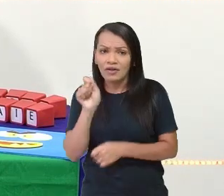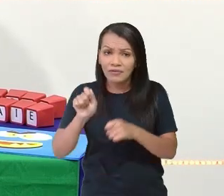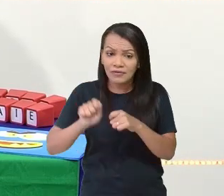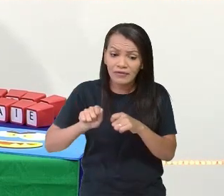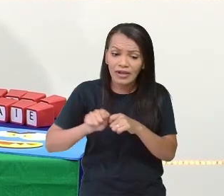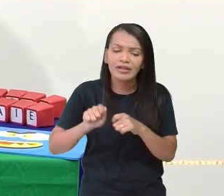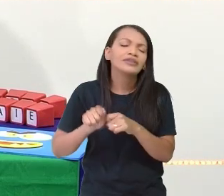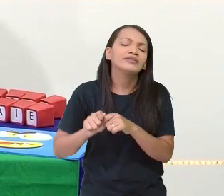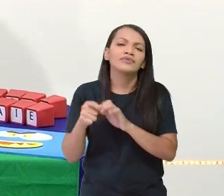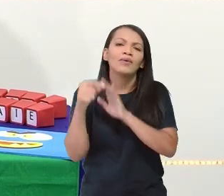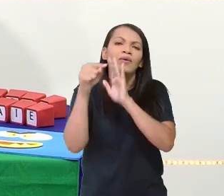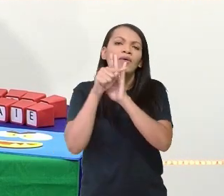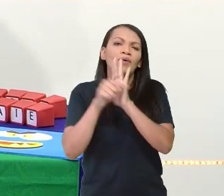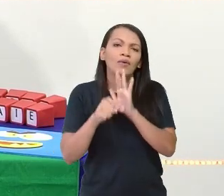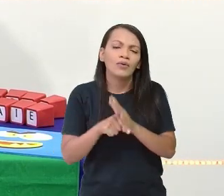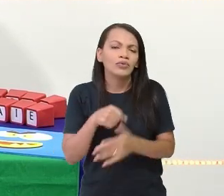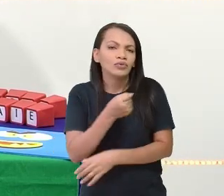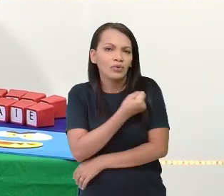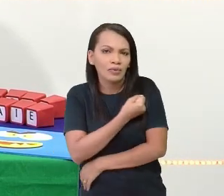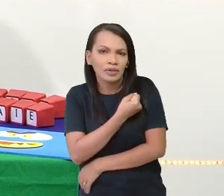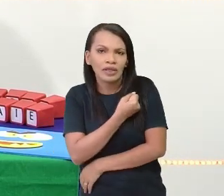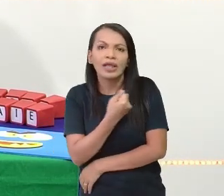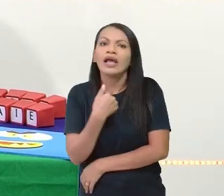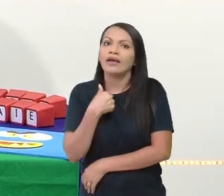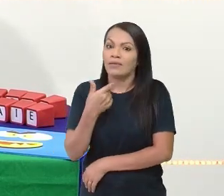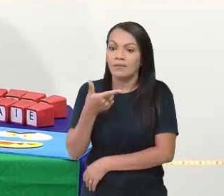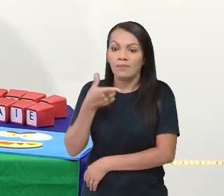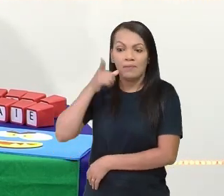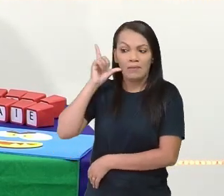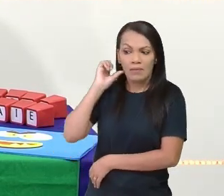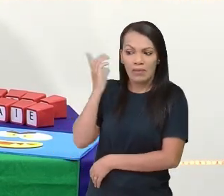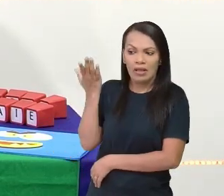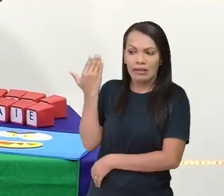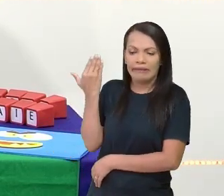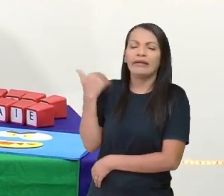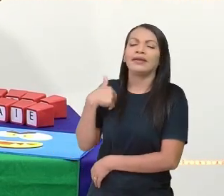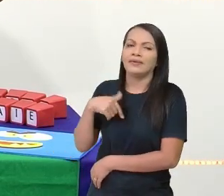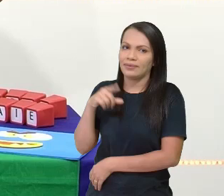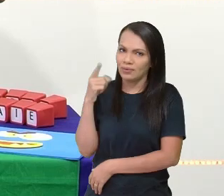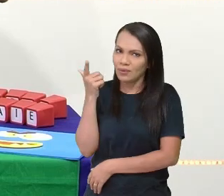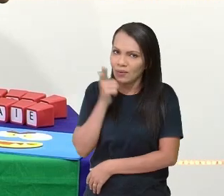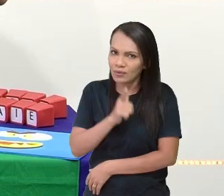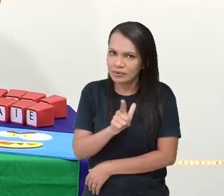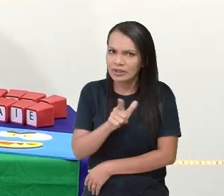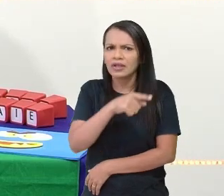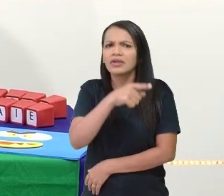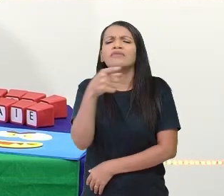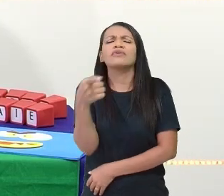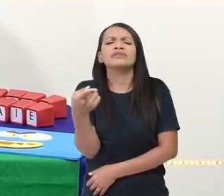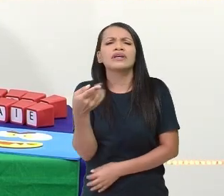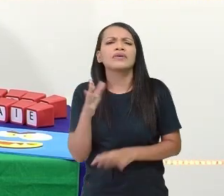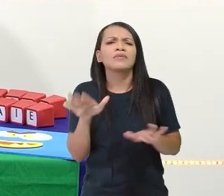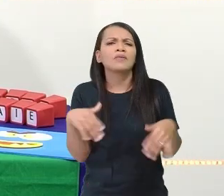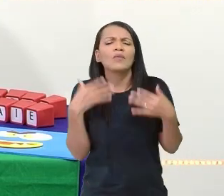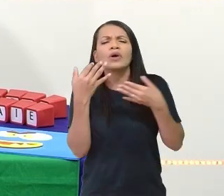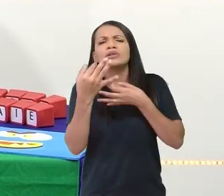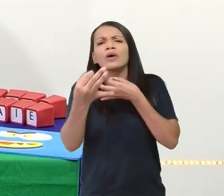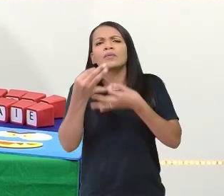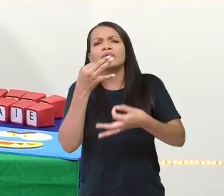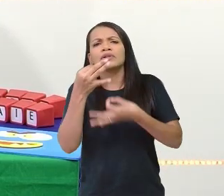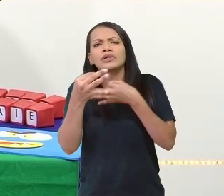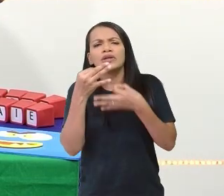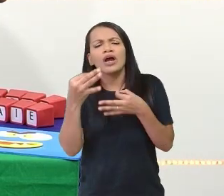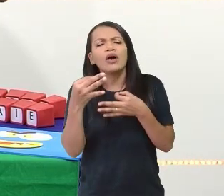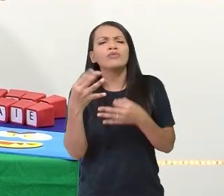placar. Teve um dia que eu acertei, no outro não acertei. Será que hoje eu vou acertar? E você, qual é o seu palpite para o jogo de